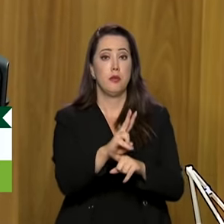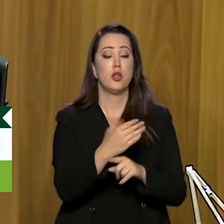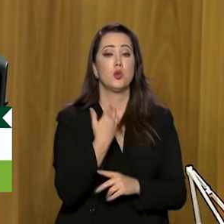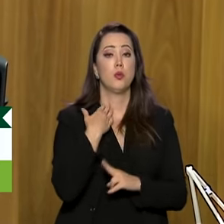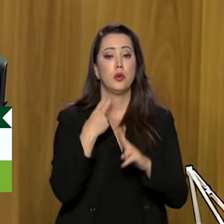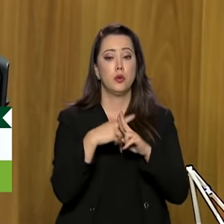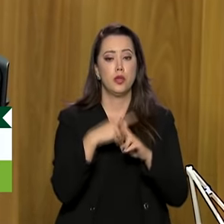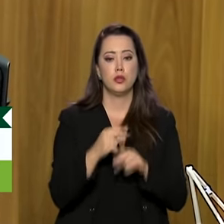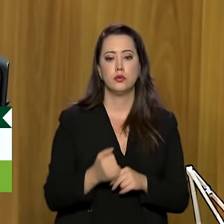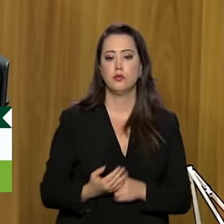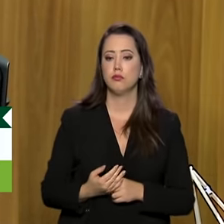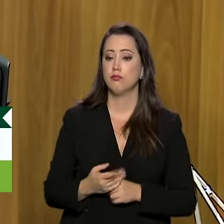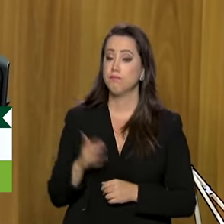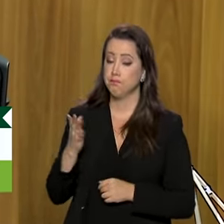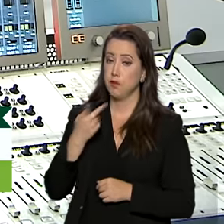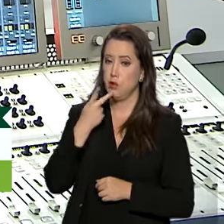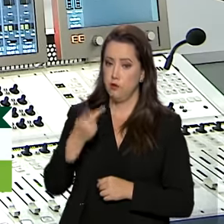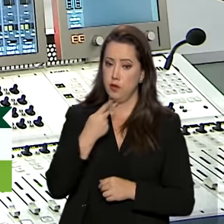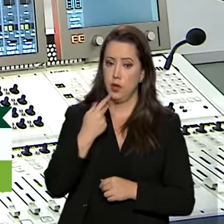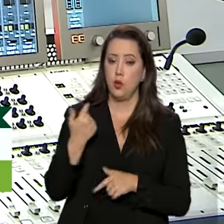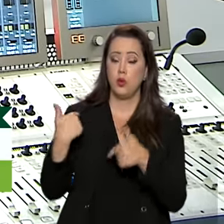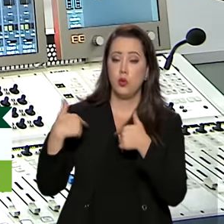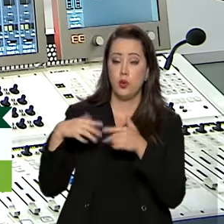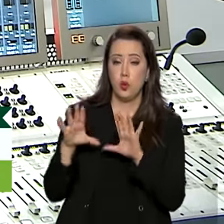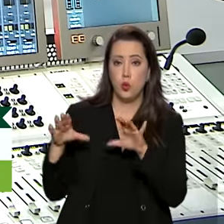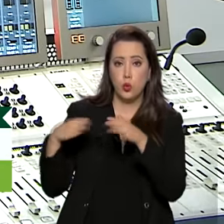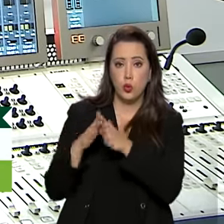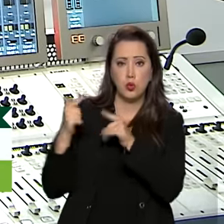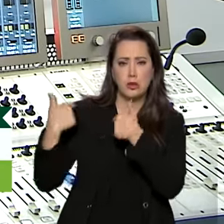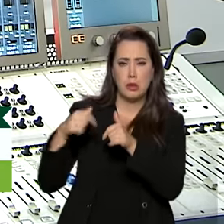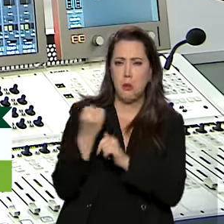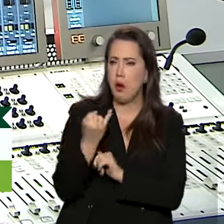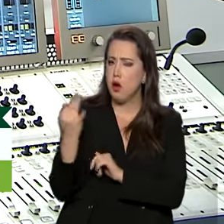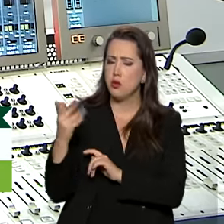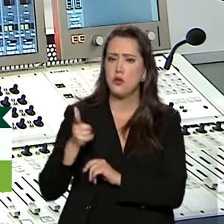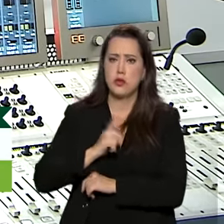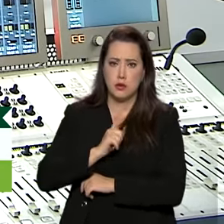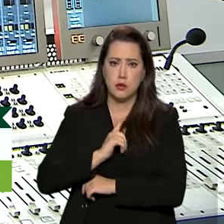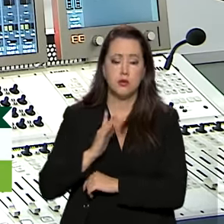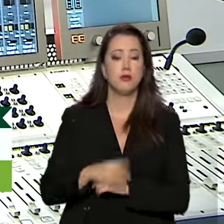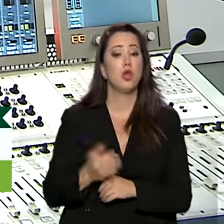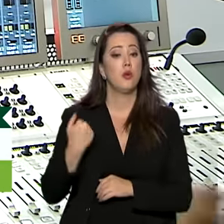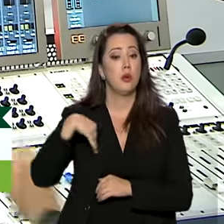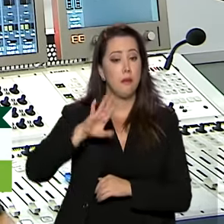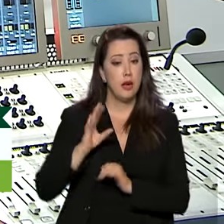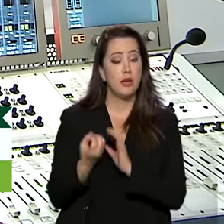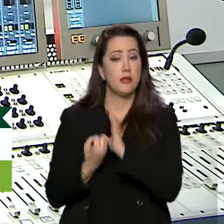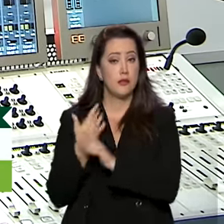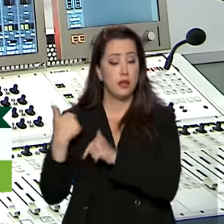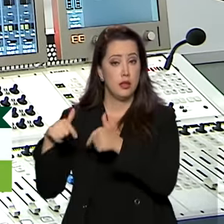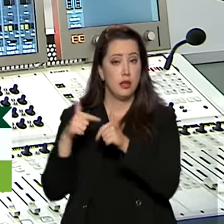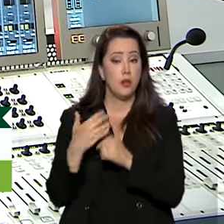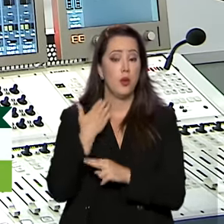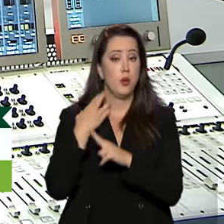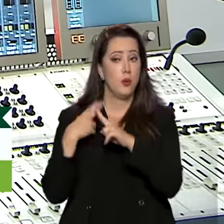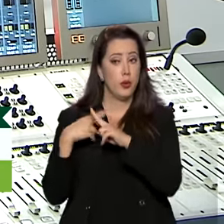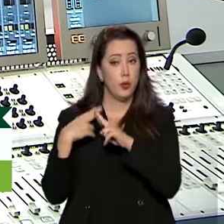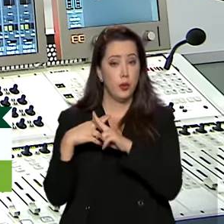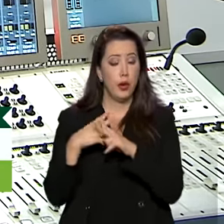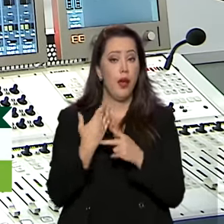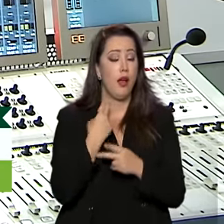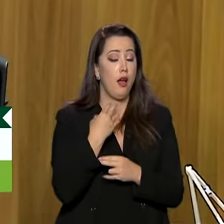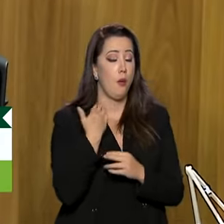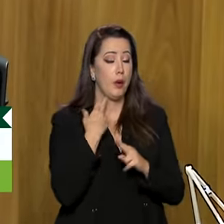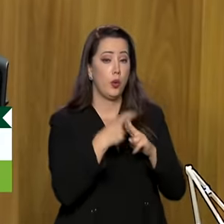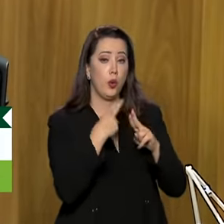O senhor falou que é realmente um setor que emprega bastante né É o que mais emprega e a caixa e os